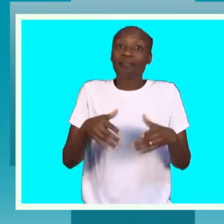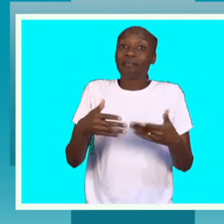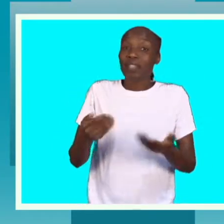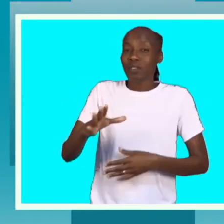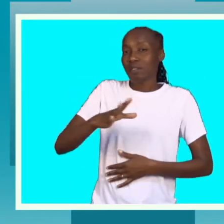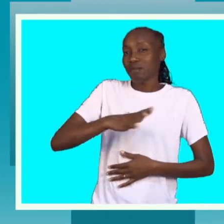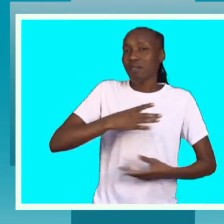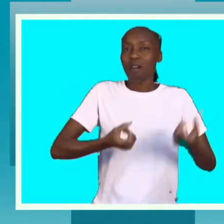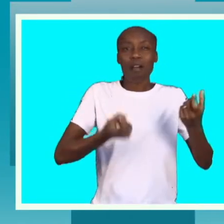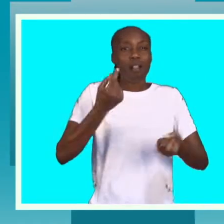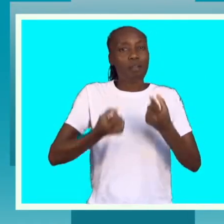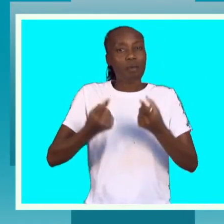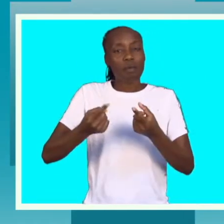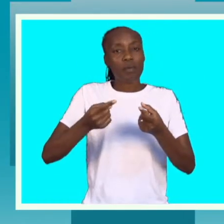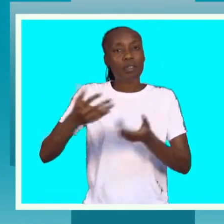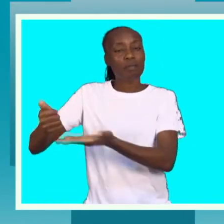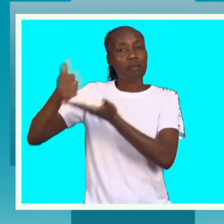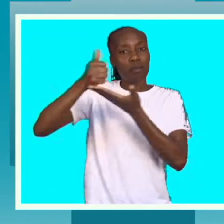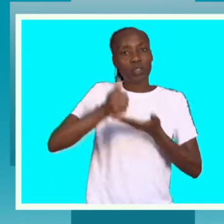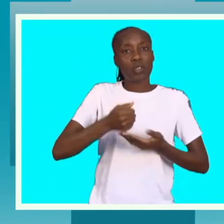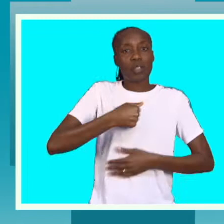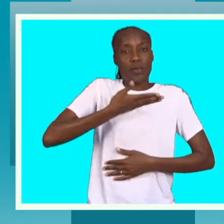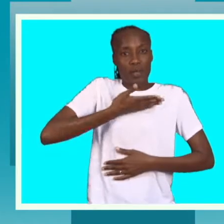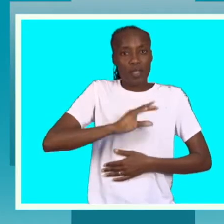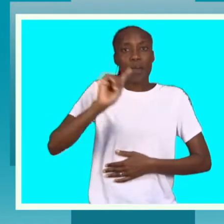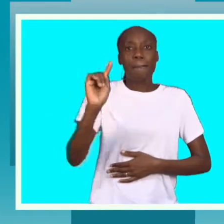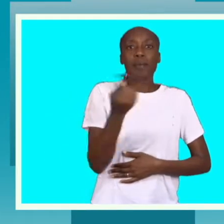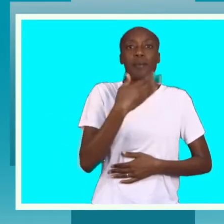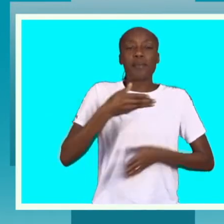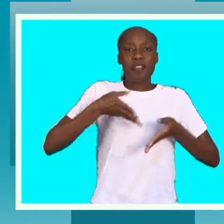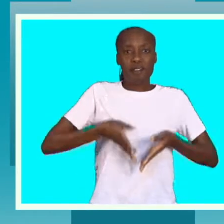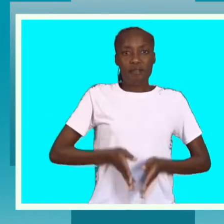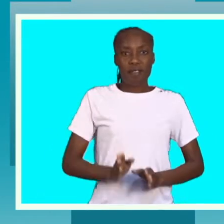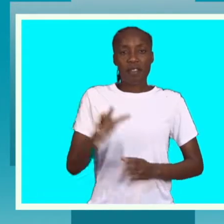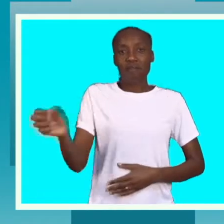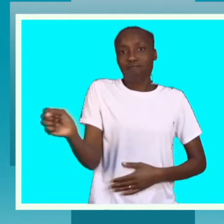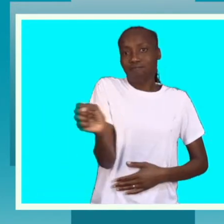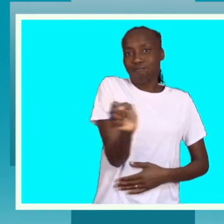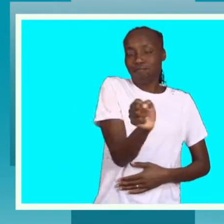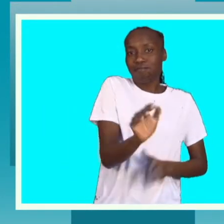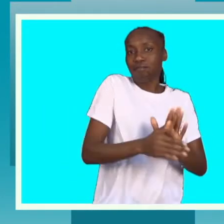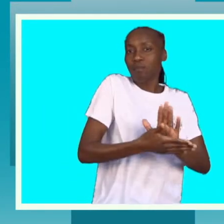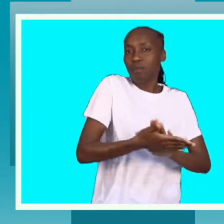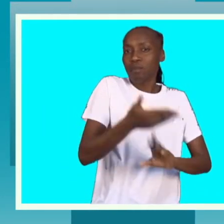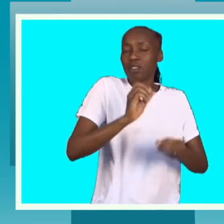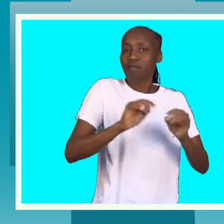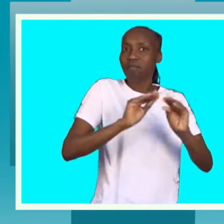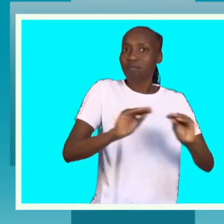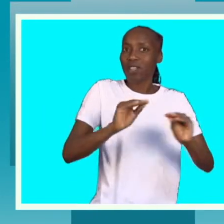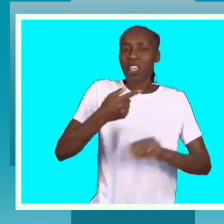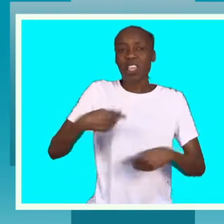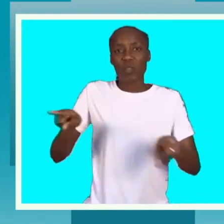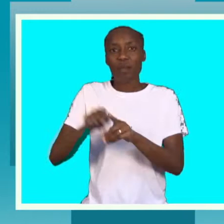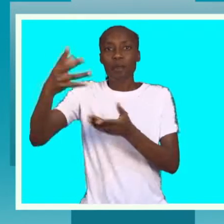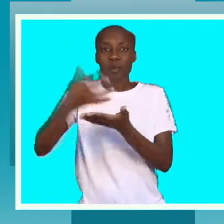menos uma ajuda. O que eu queria, em primeiro lugar, é minha filha ter pelo menos uma vaga. E eu conseguir aquela casa. Porque essa